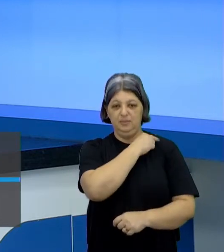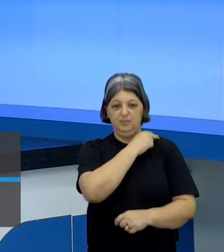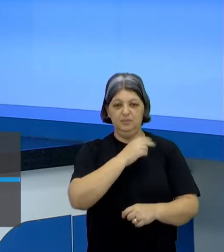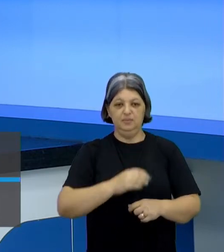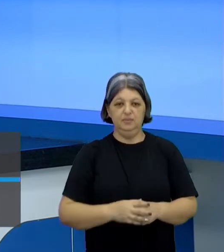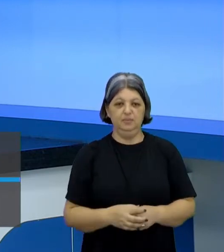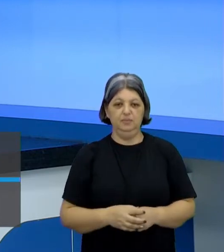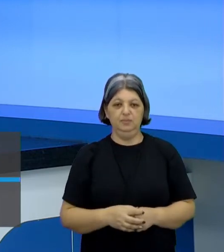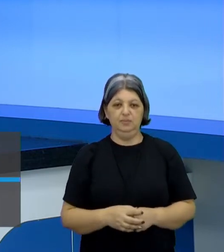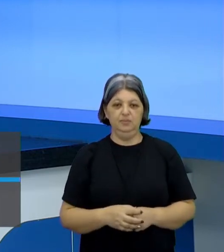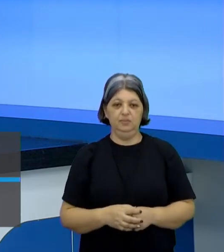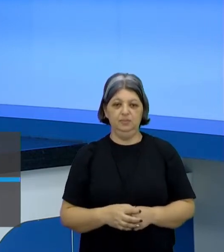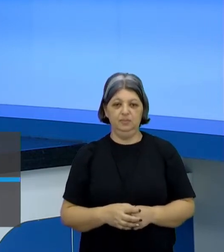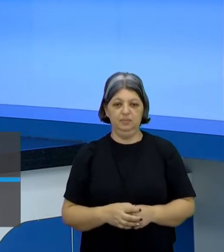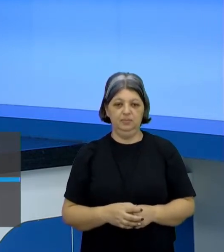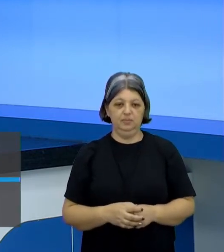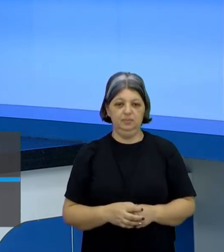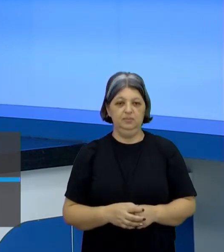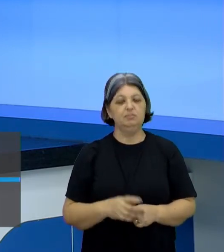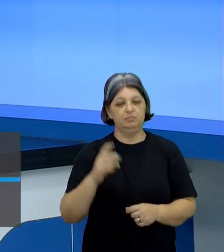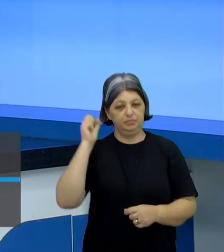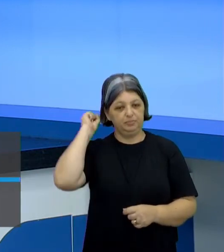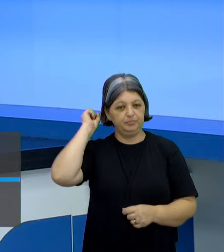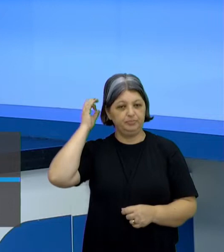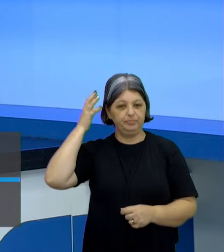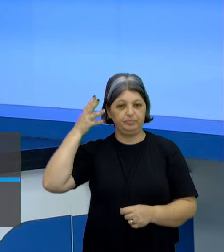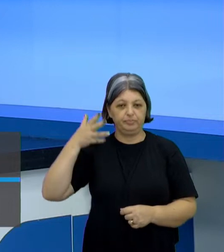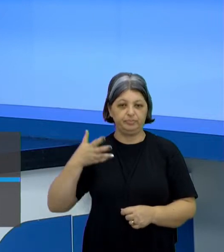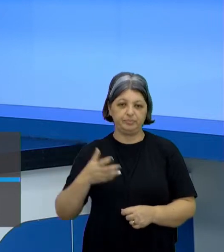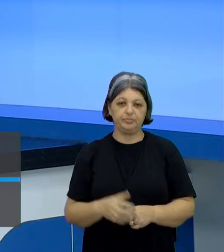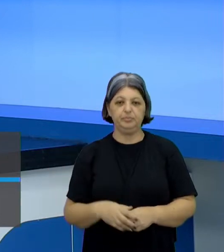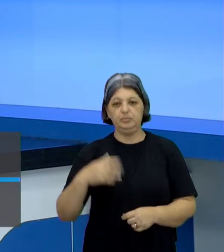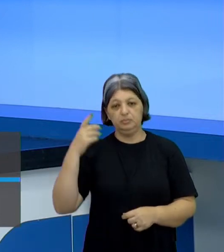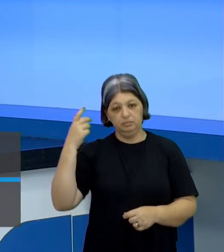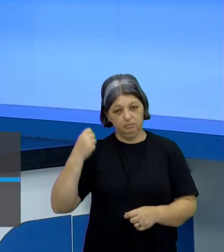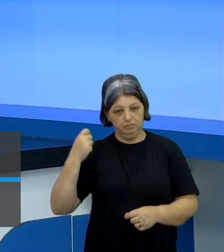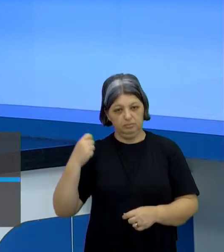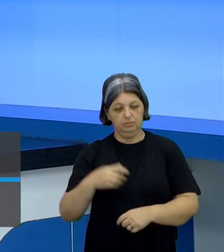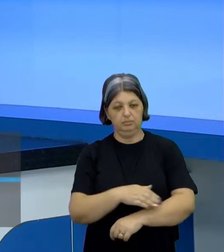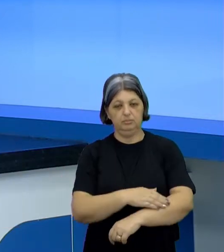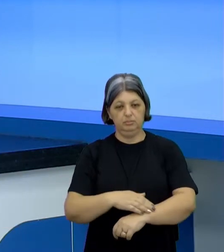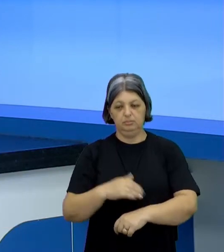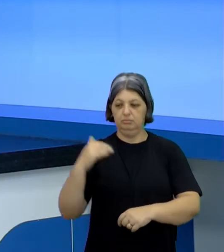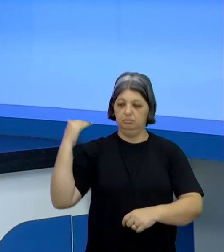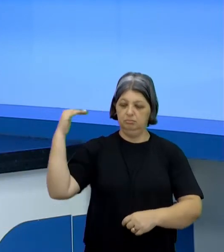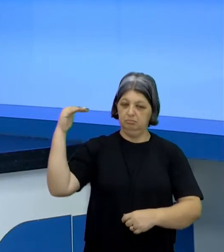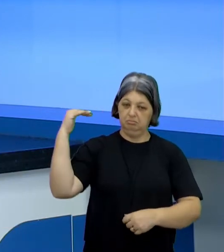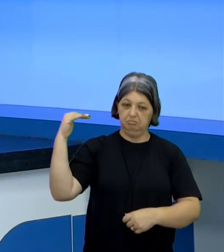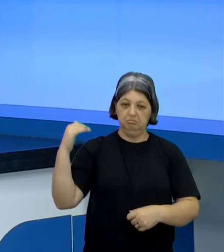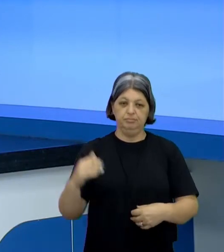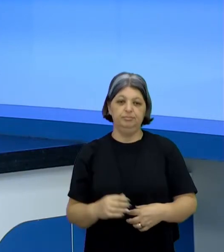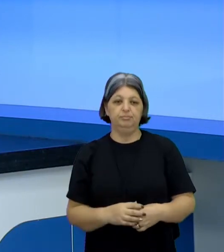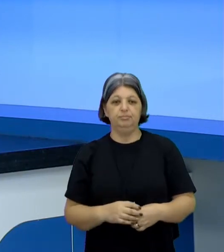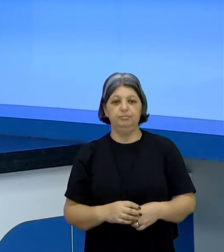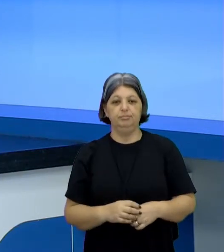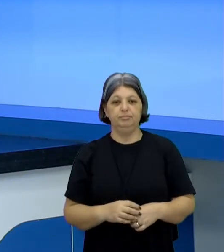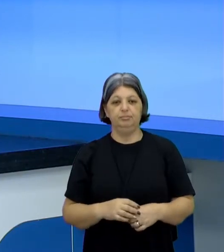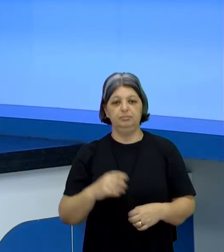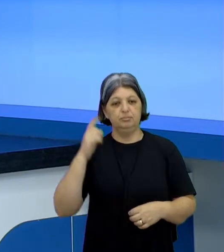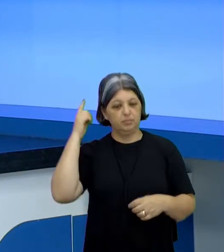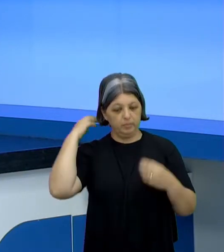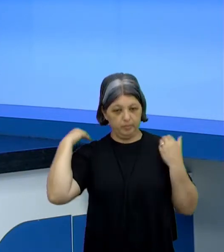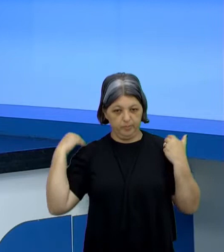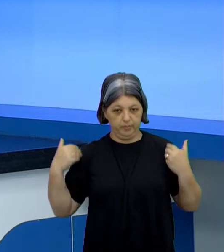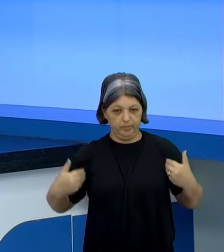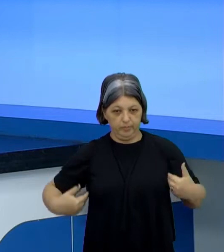série. Vou fazer a minha descrição. Eu sou branca, estatura mediana, tenho cabelos compridos,